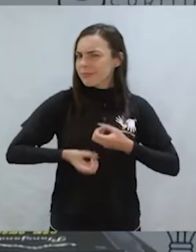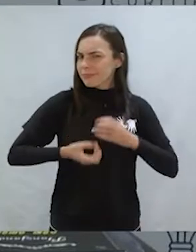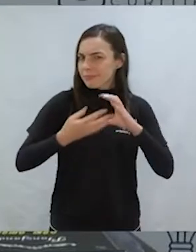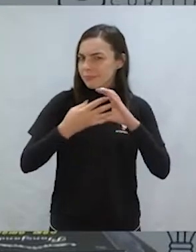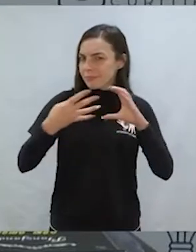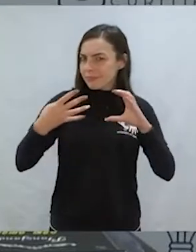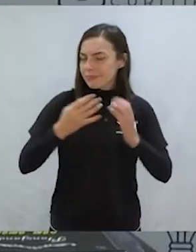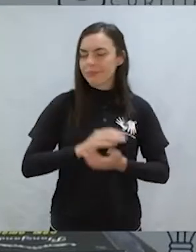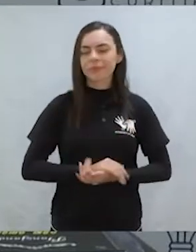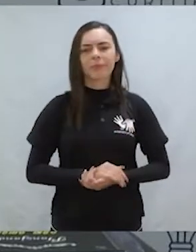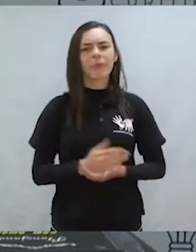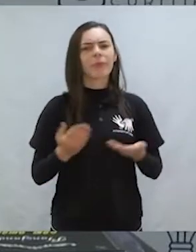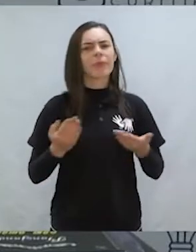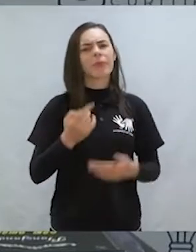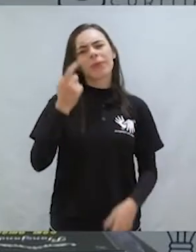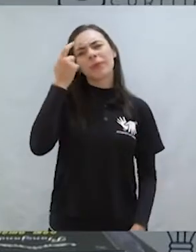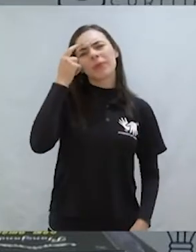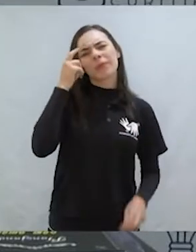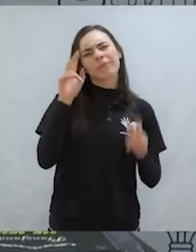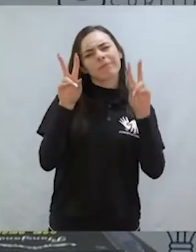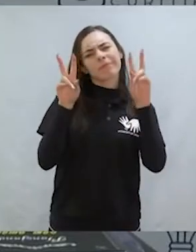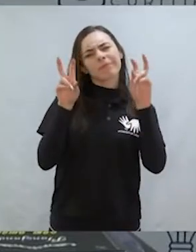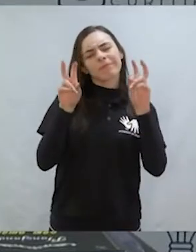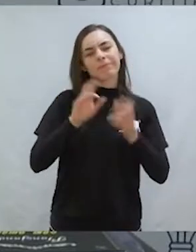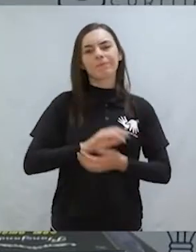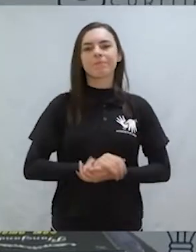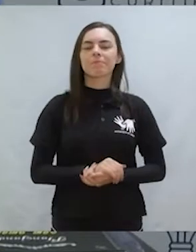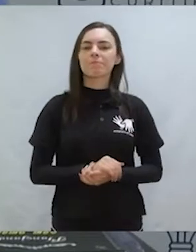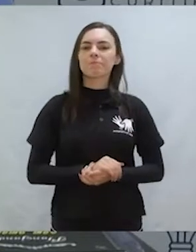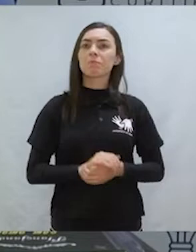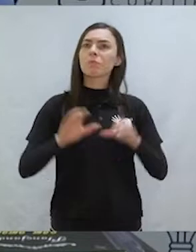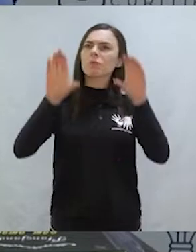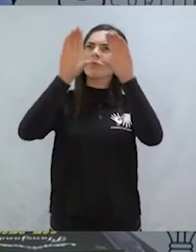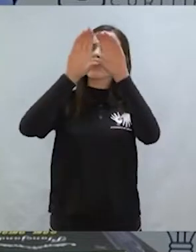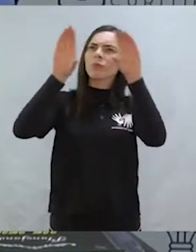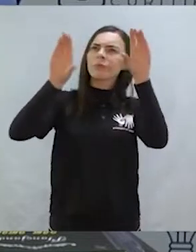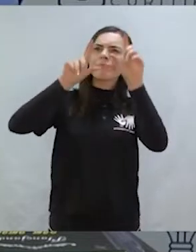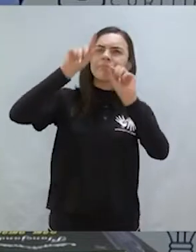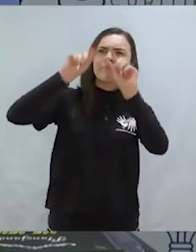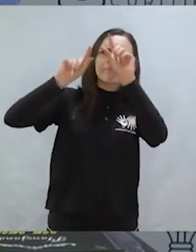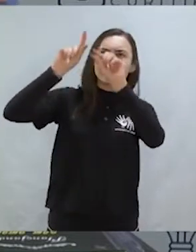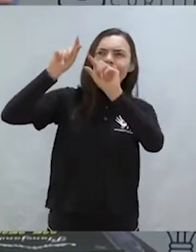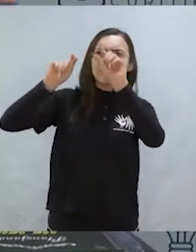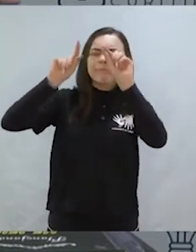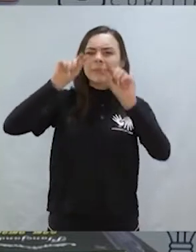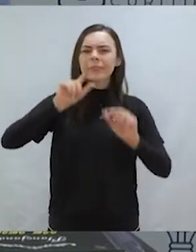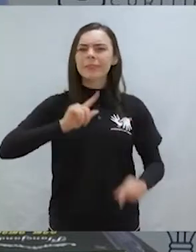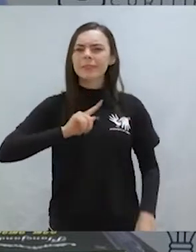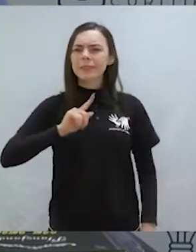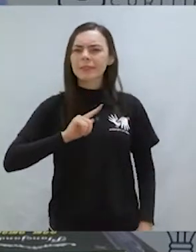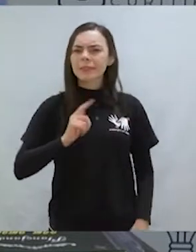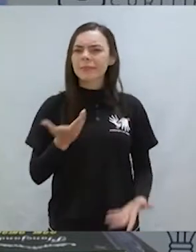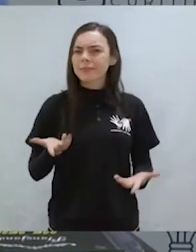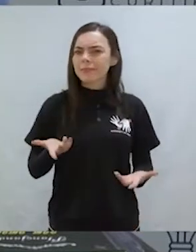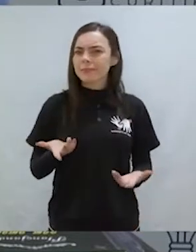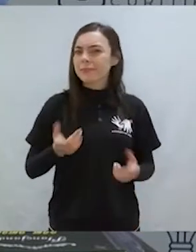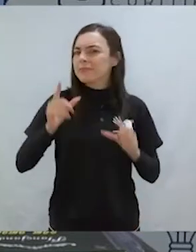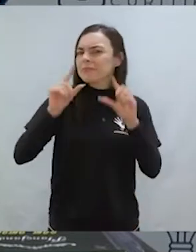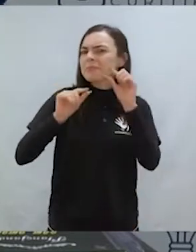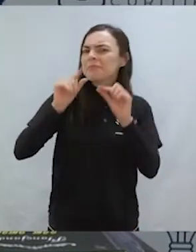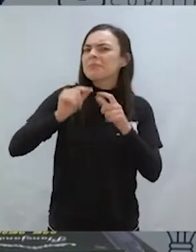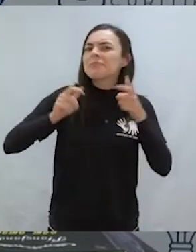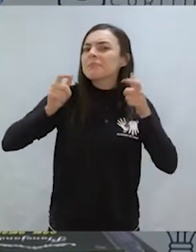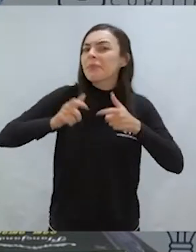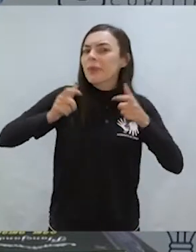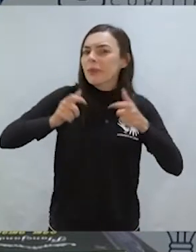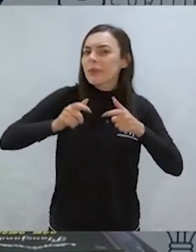Gostaram da quadrinha? Vamos pensar um pouquinho sobre ela? As estrelas nascem no céu. Aonde